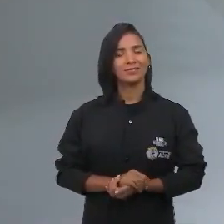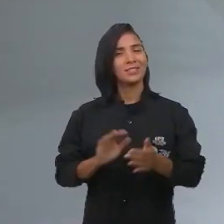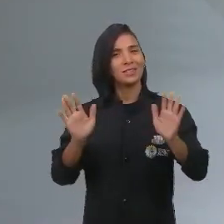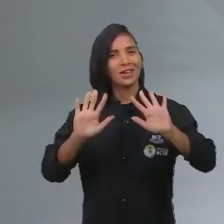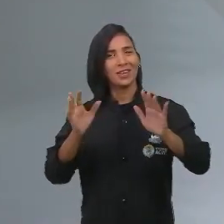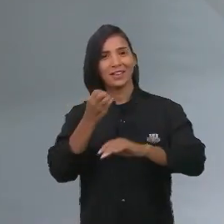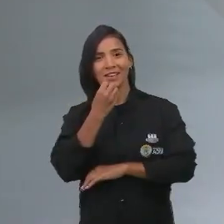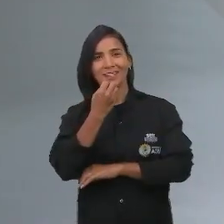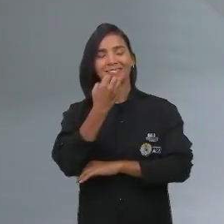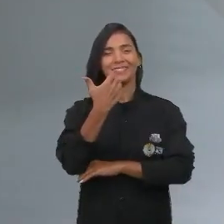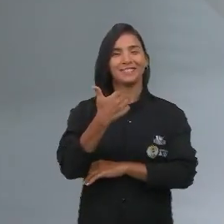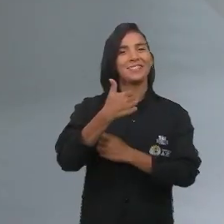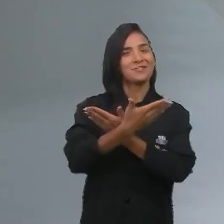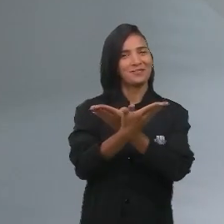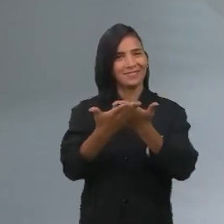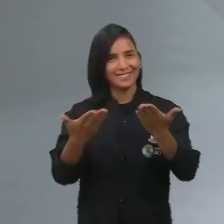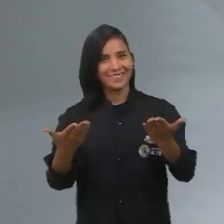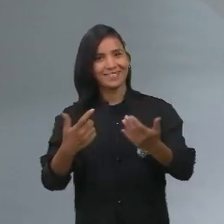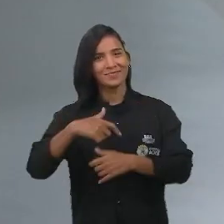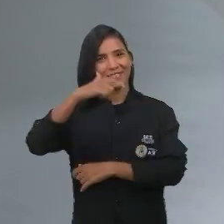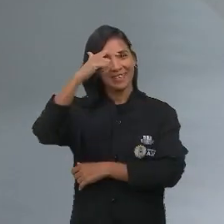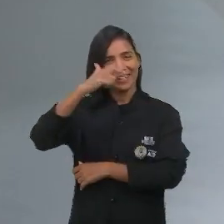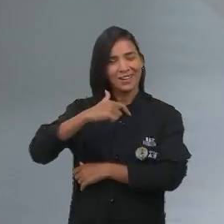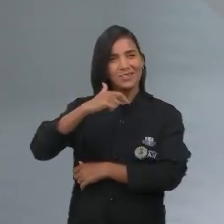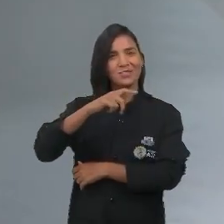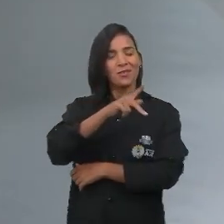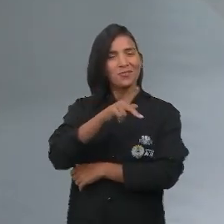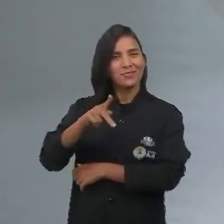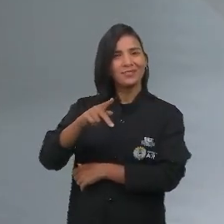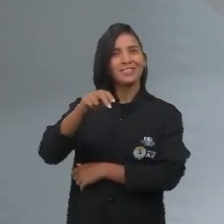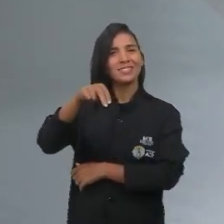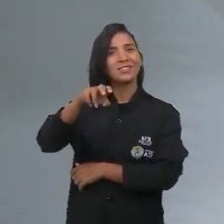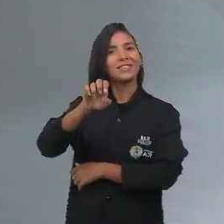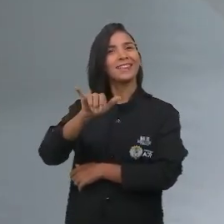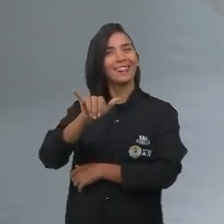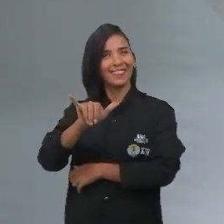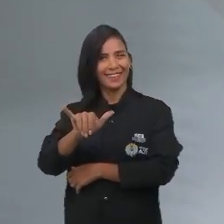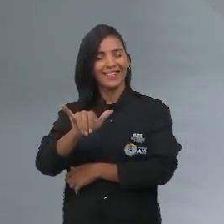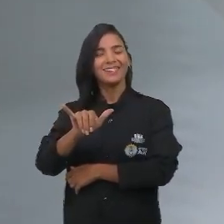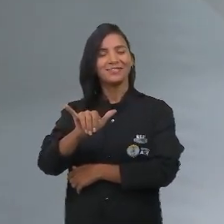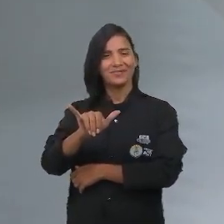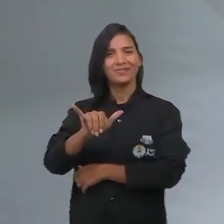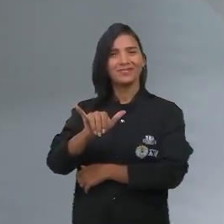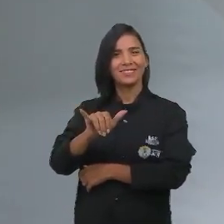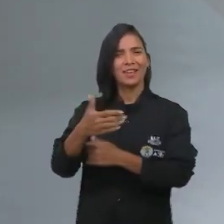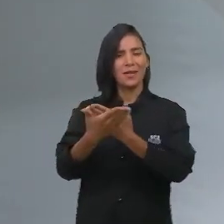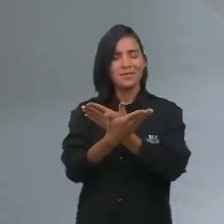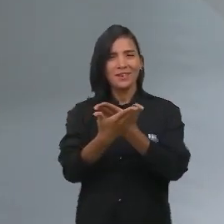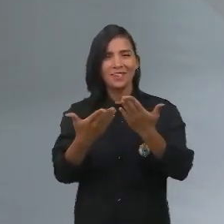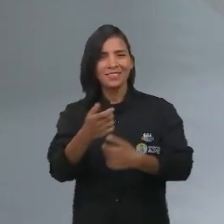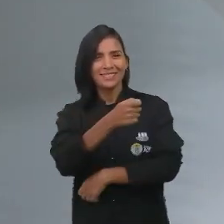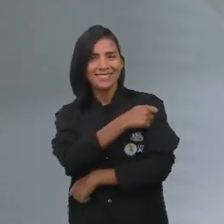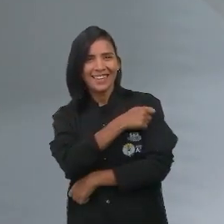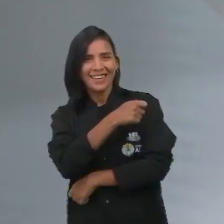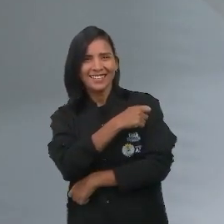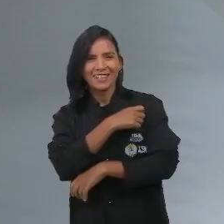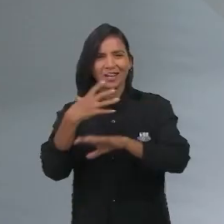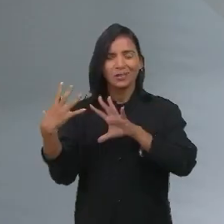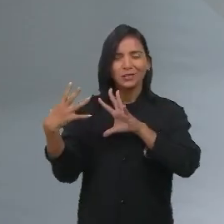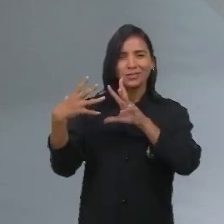Olá, tudo bem com vocês? Eu sou o professor Ney Araújo e para todos aqueles alunos e alunas que